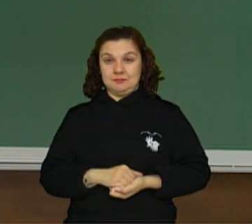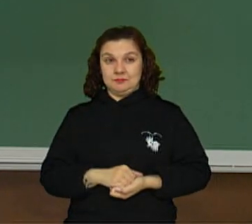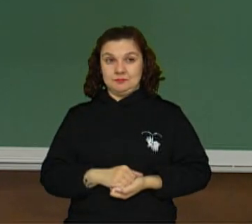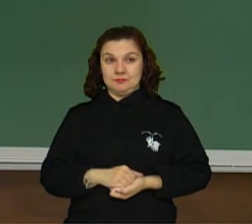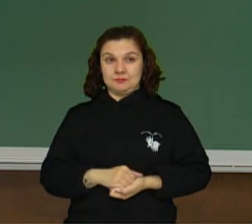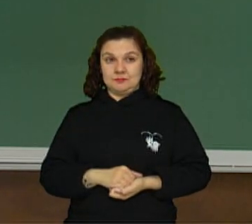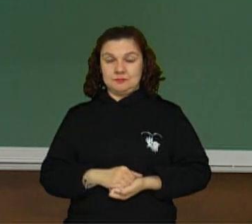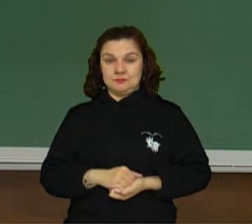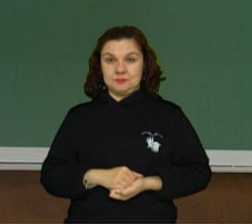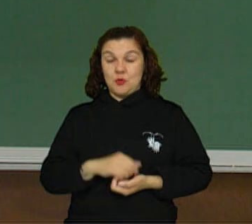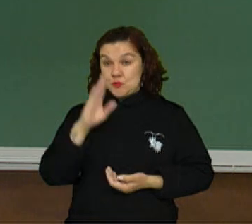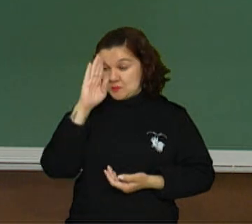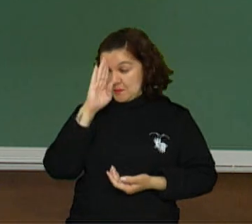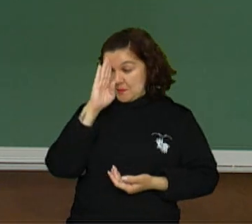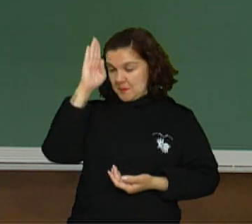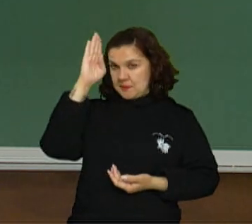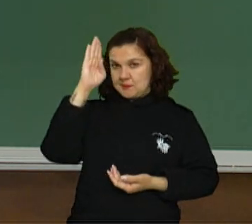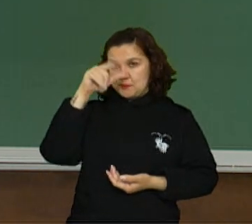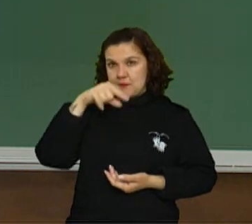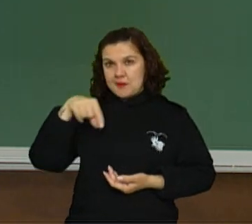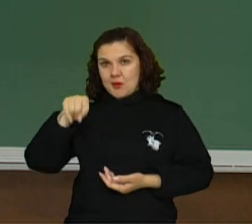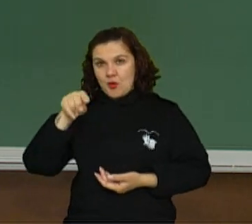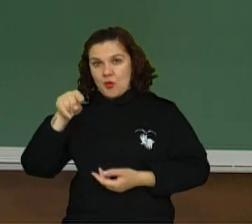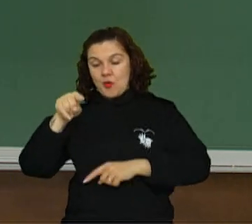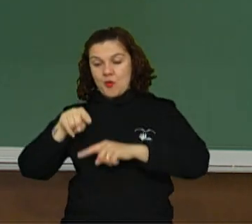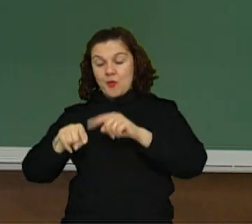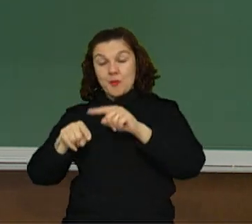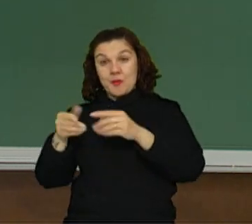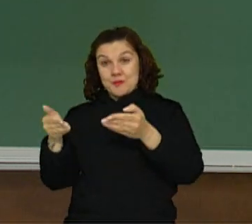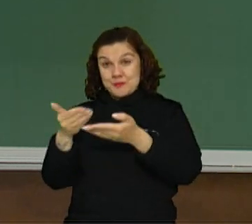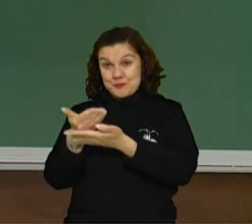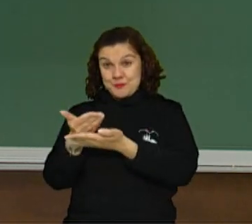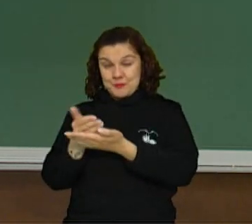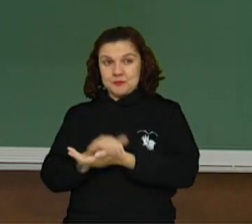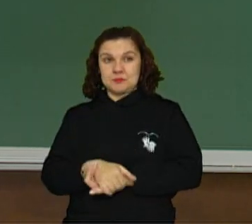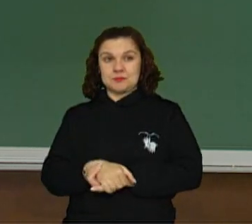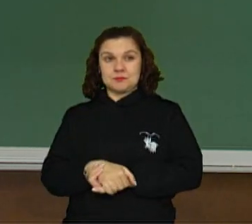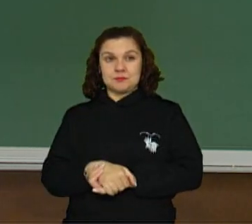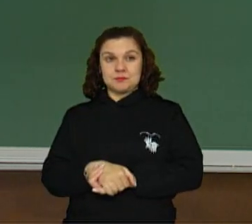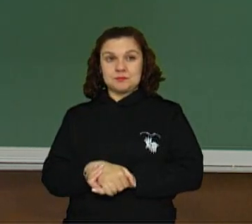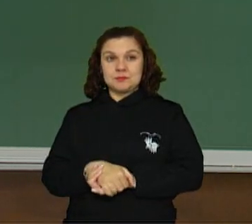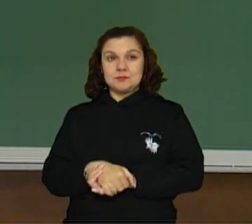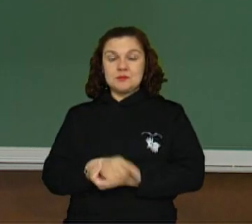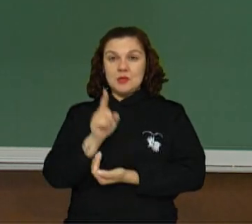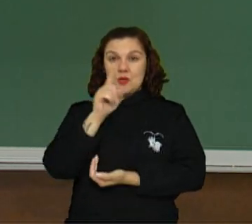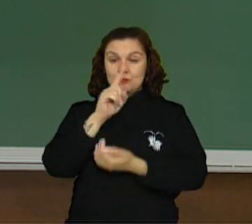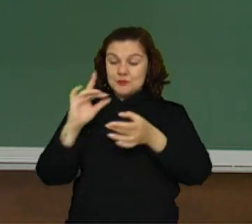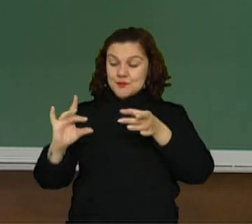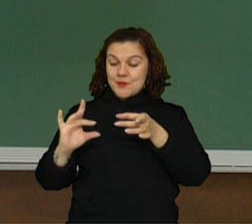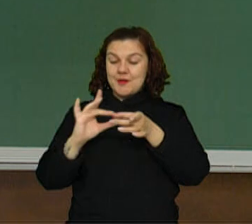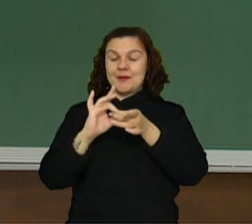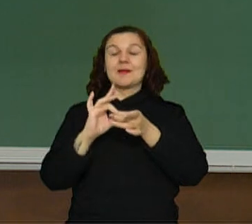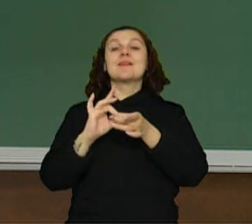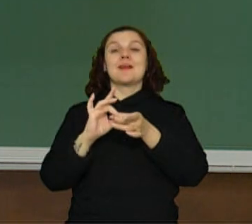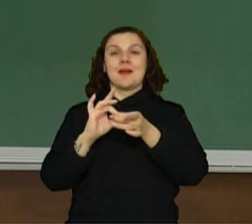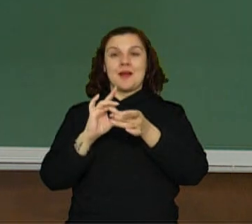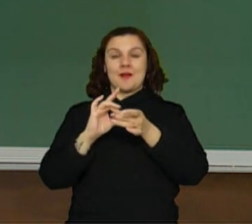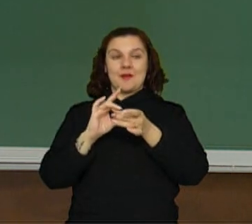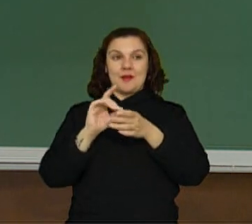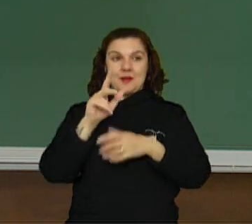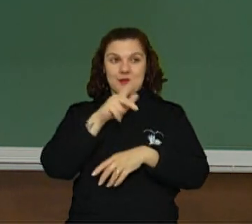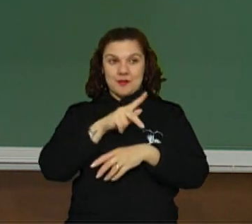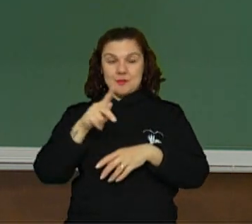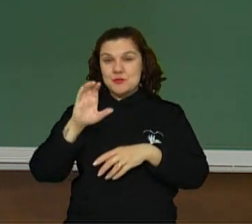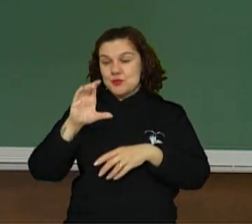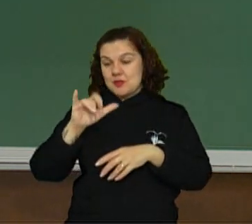os termos essenciais, que é o nosso objeto de hoje. Nós temos os termos integrantes, que vai ser com a